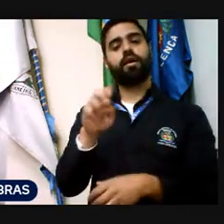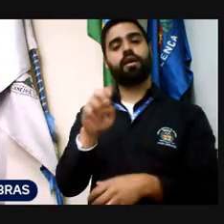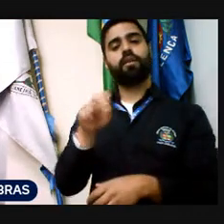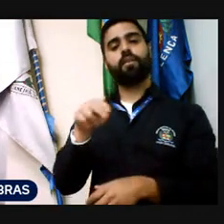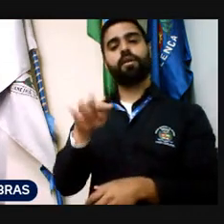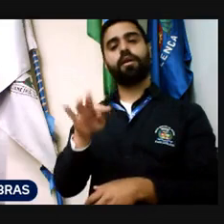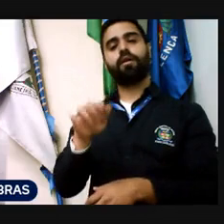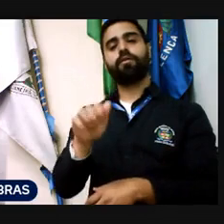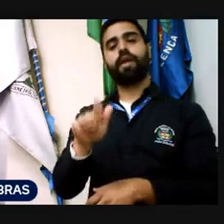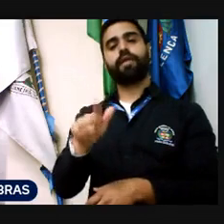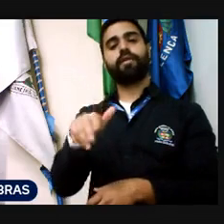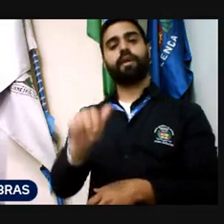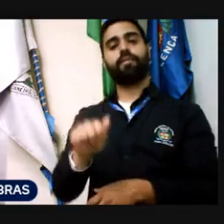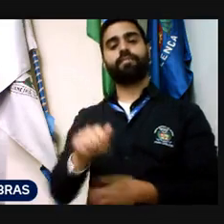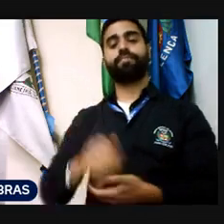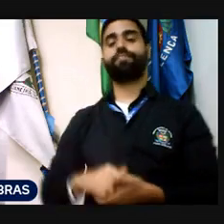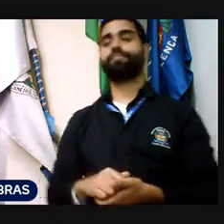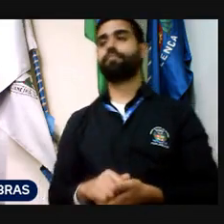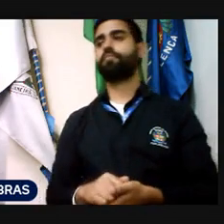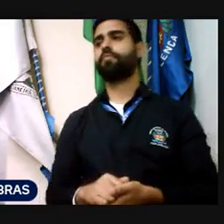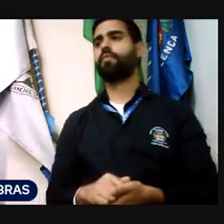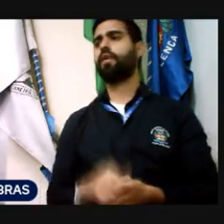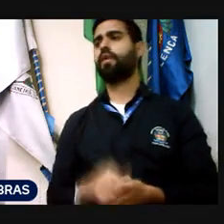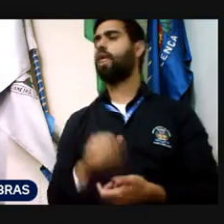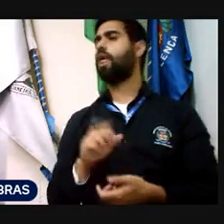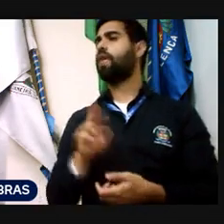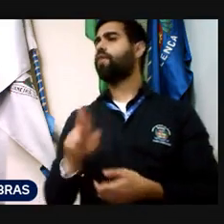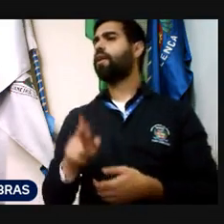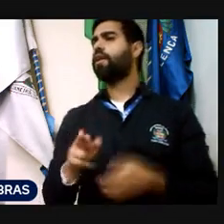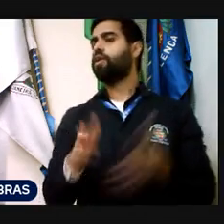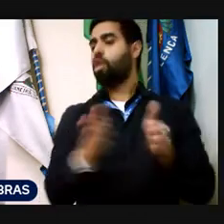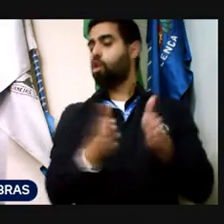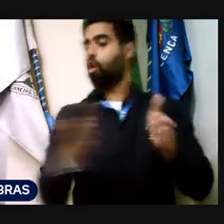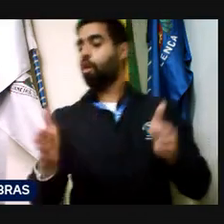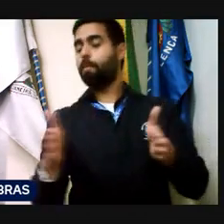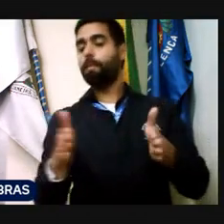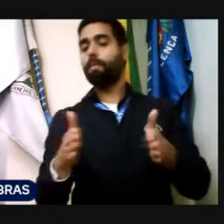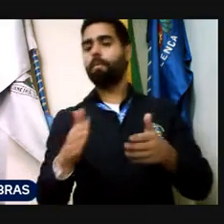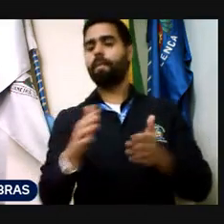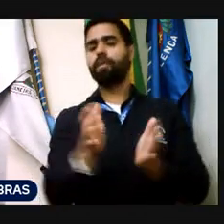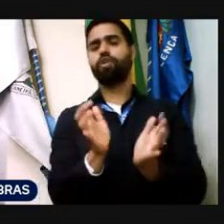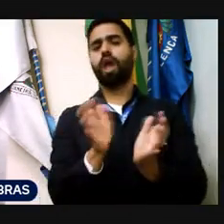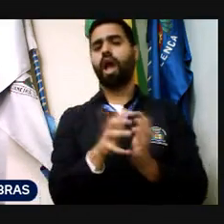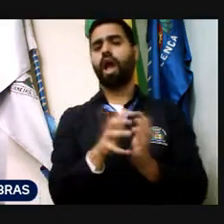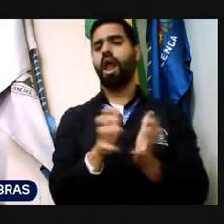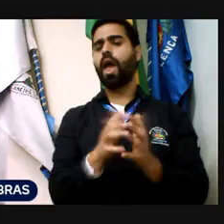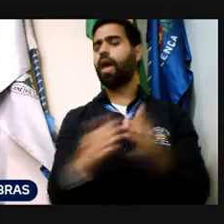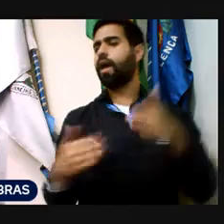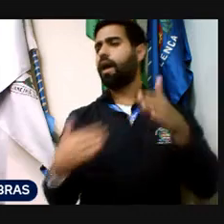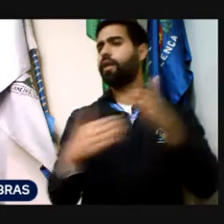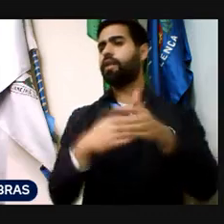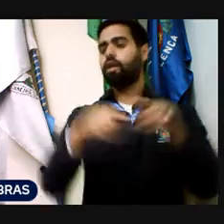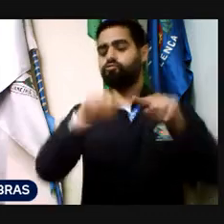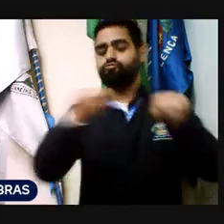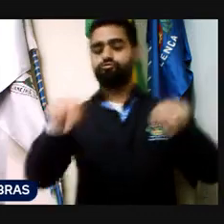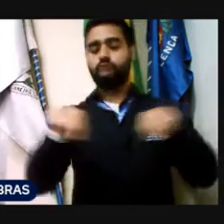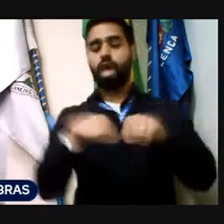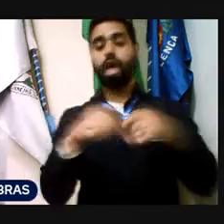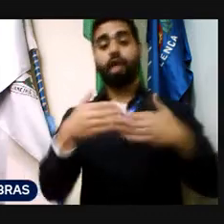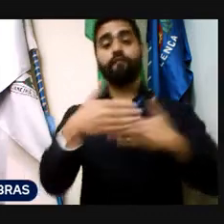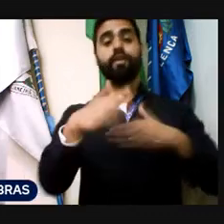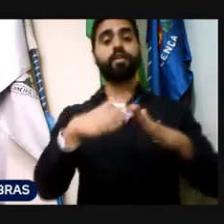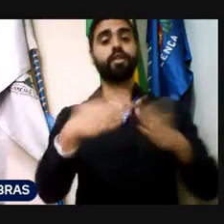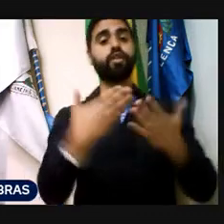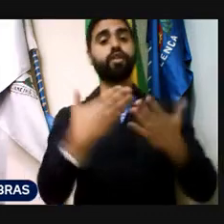principal do bairro de Osório, referência entre o Bar do Jacaré até a rotatória em frente à Escola Municipal Maria do Carro